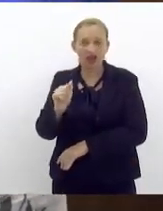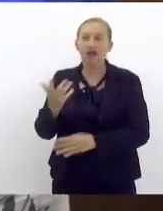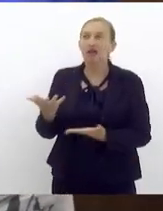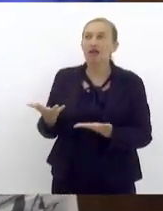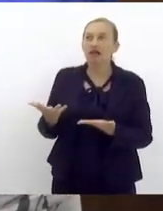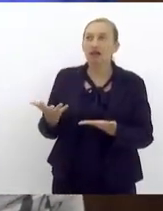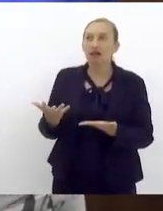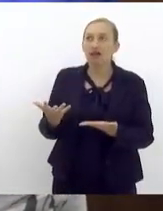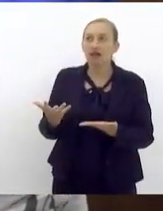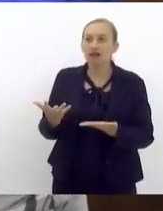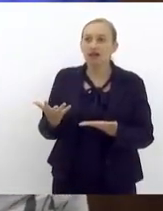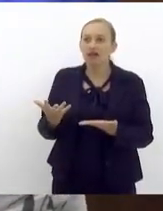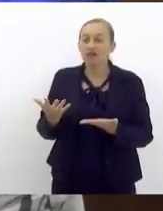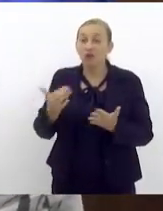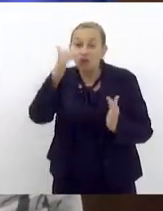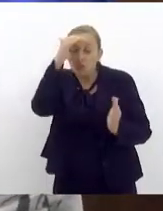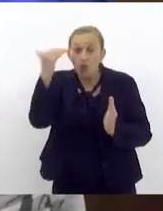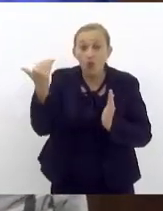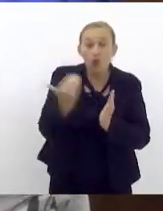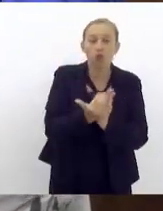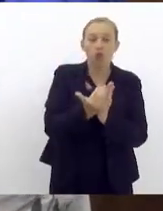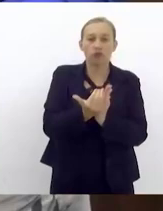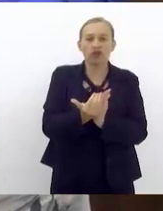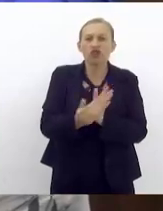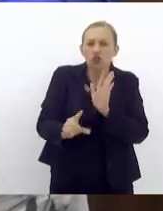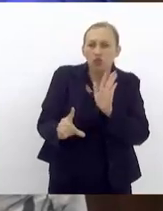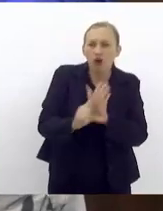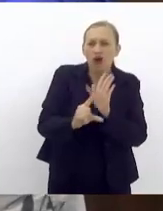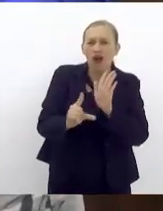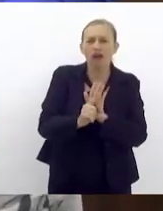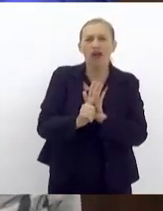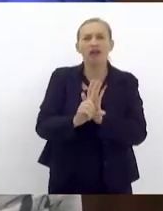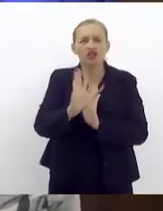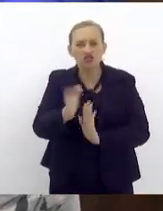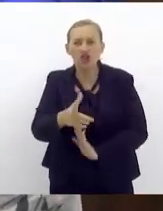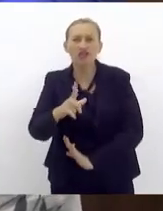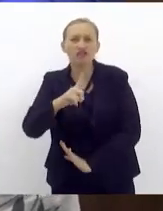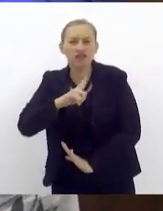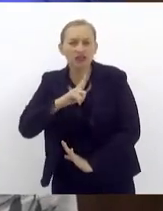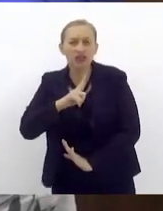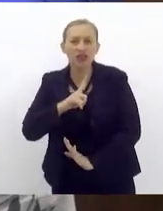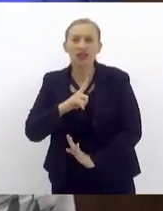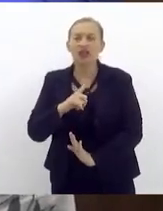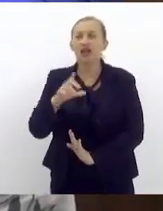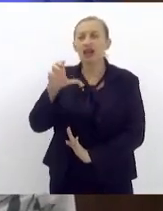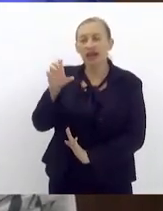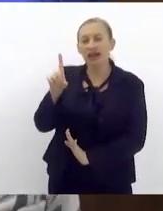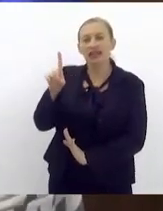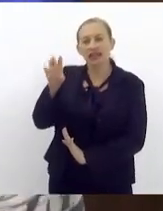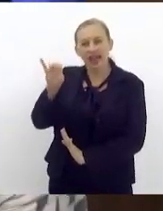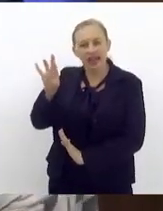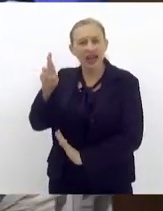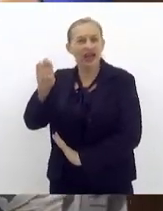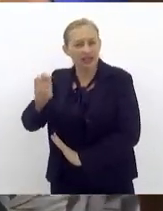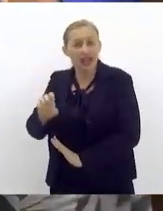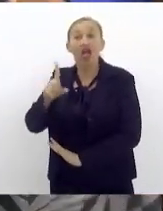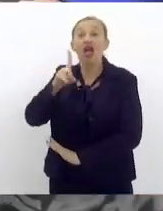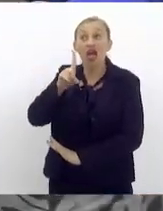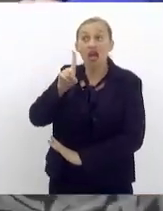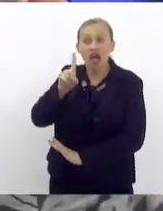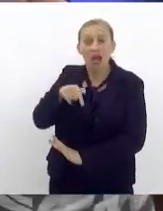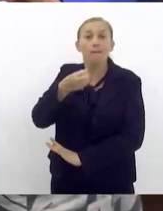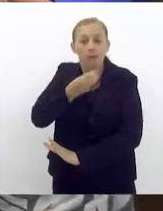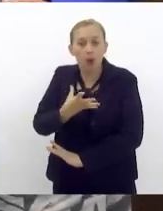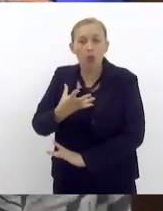fazer o compra-se de uma lei existente que é decade é muito boa mas é pequenininha e só tem aqui na região metropolitana